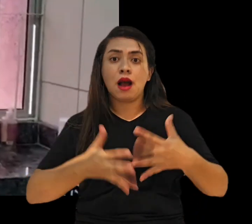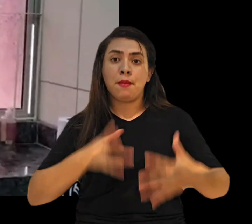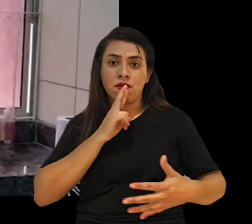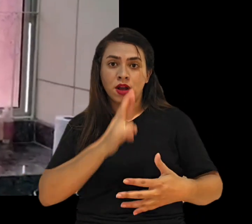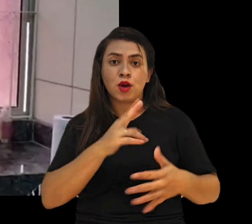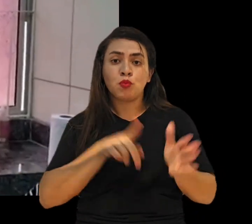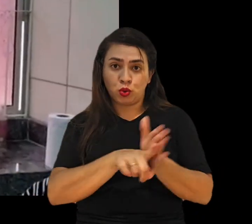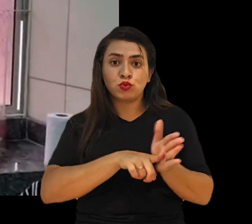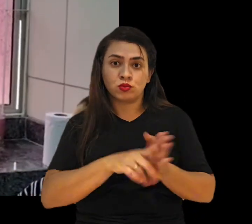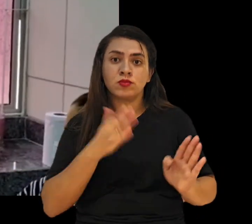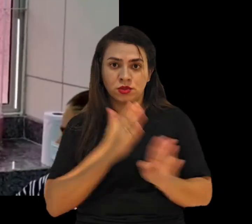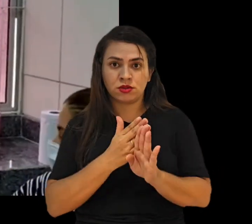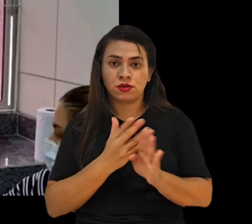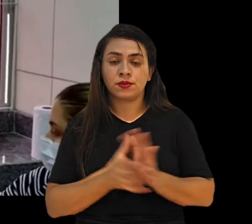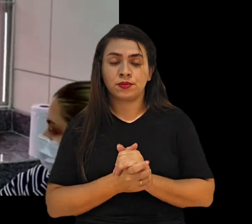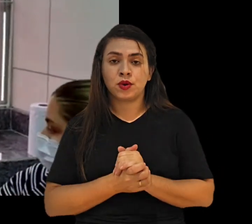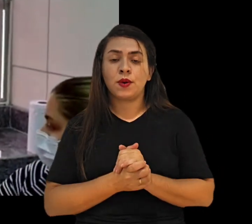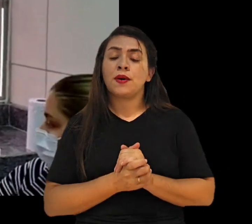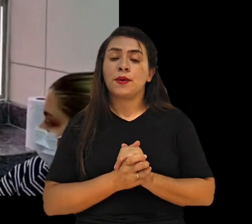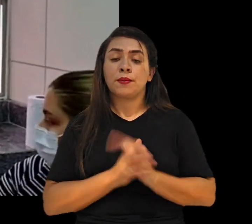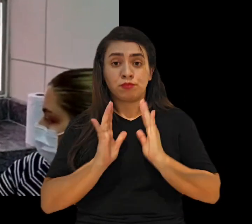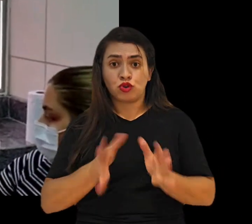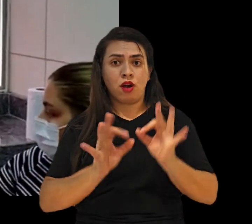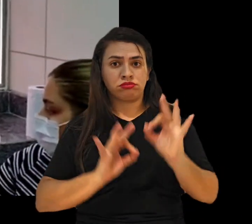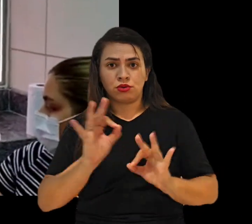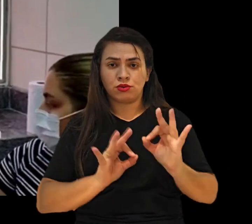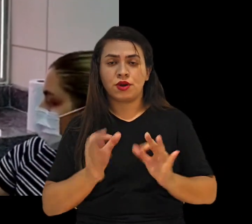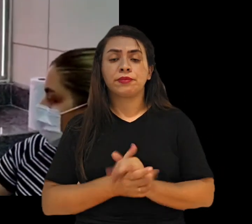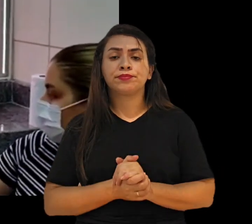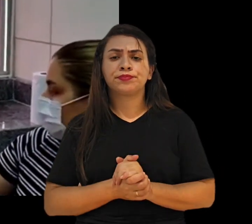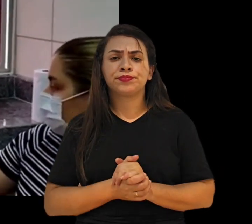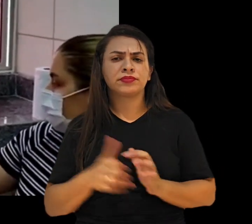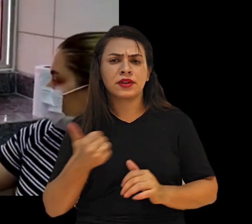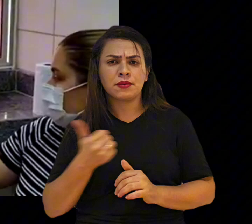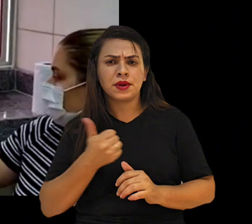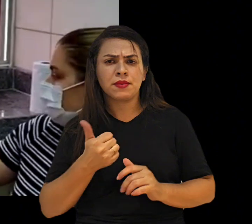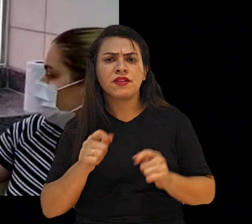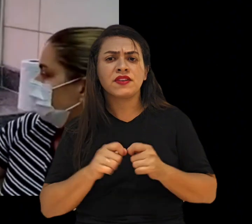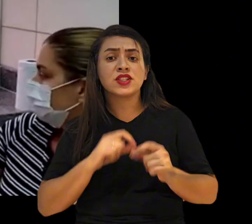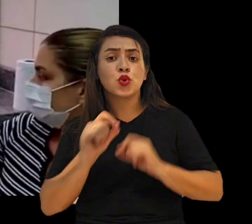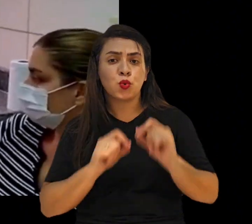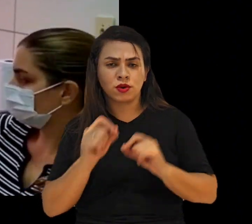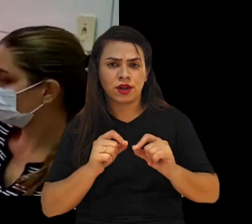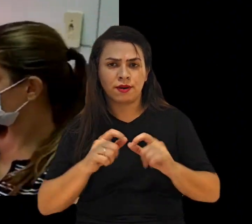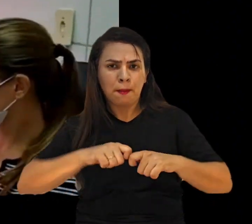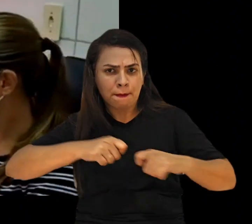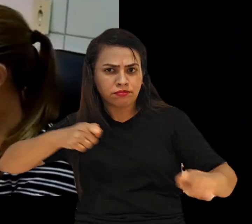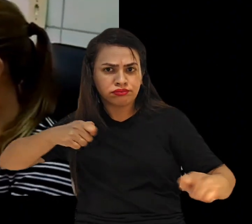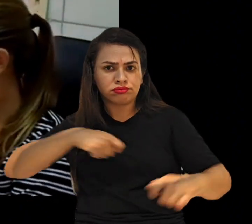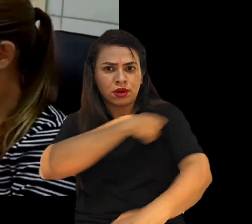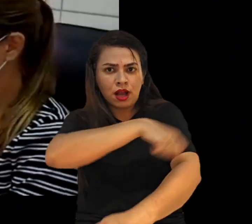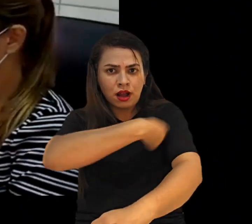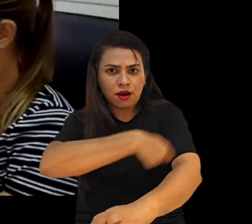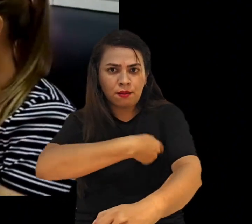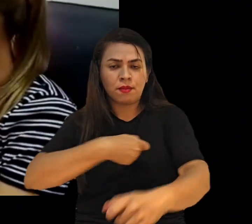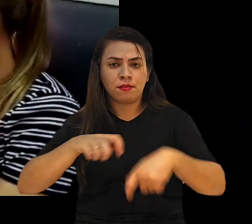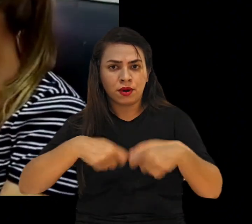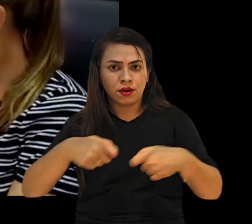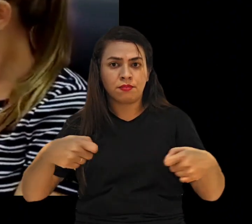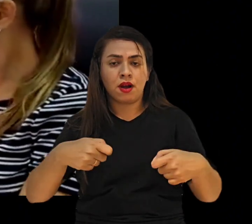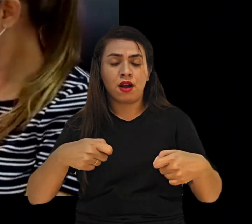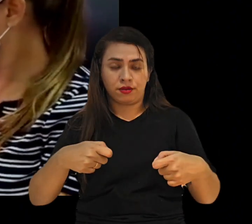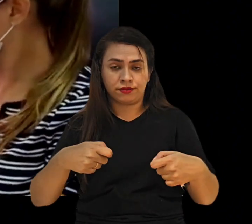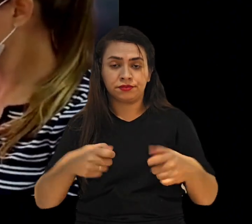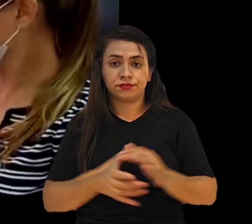ou tiver menos, pode dar algum problema. Tá? Então, tudo organizado, vai funcionar